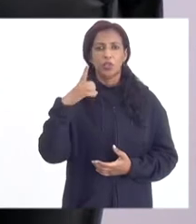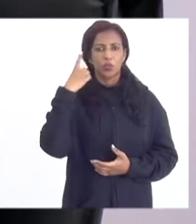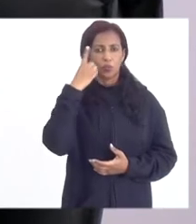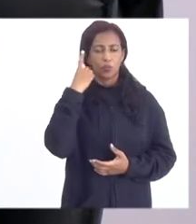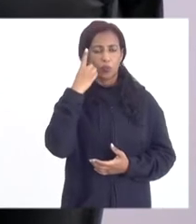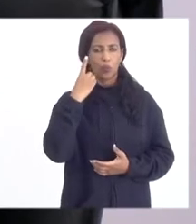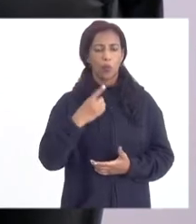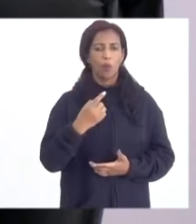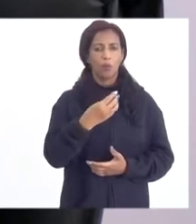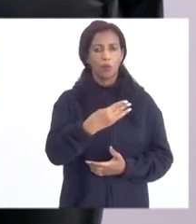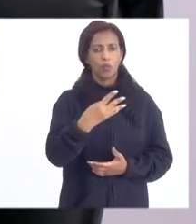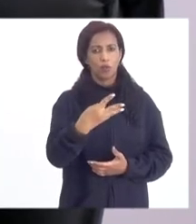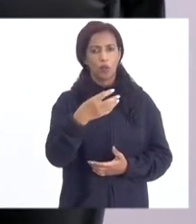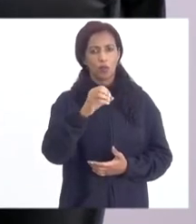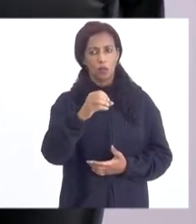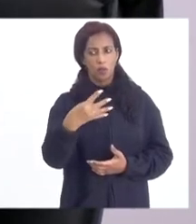pelo